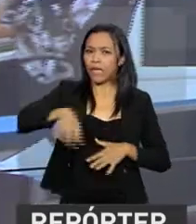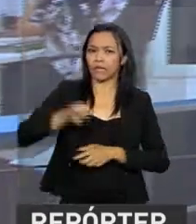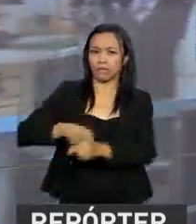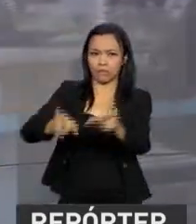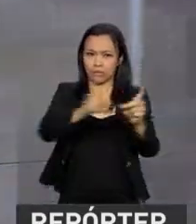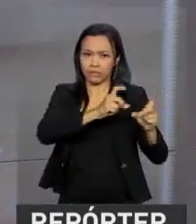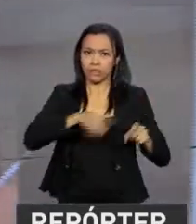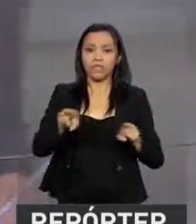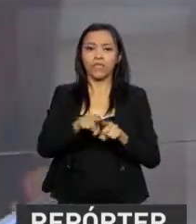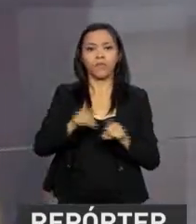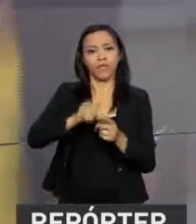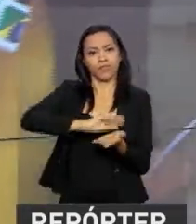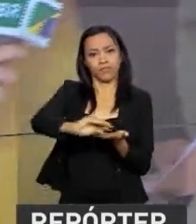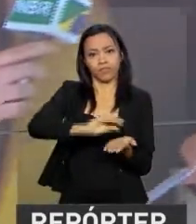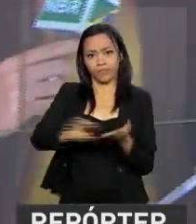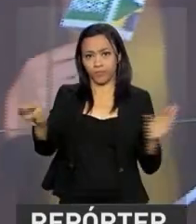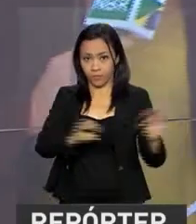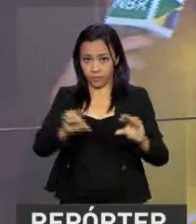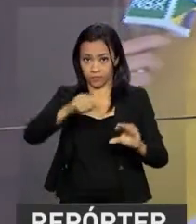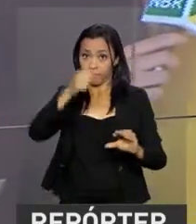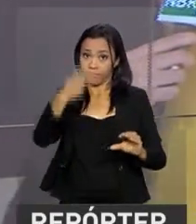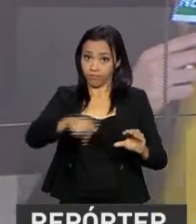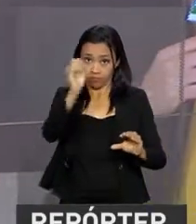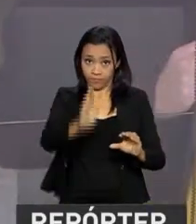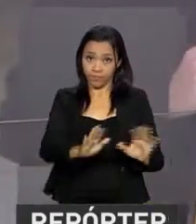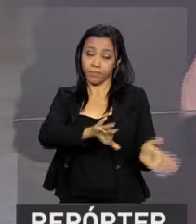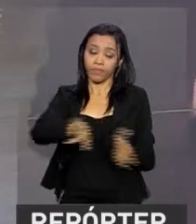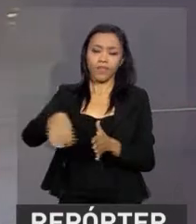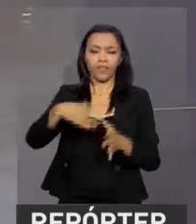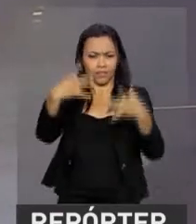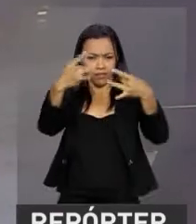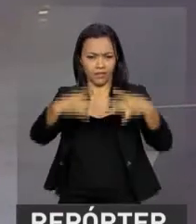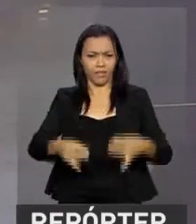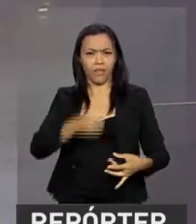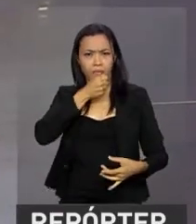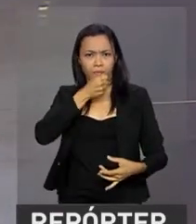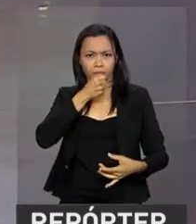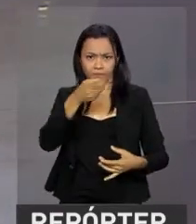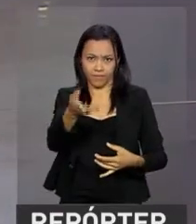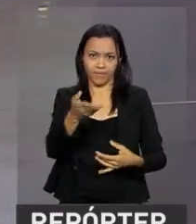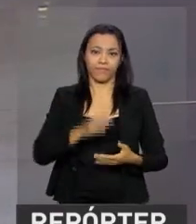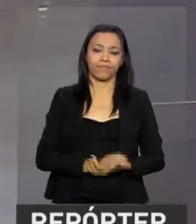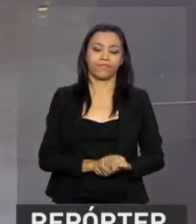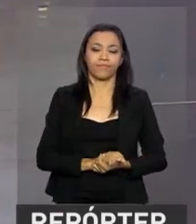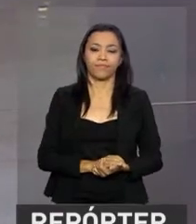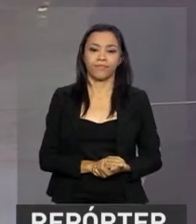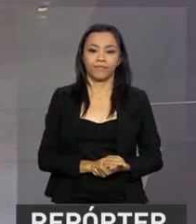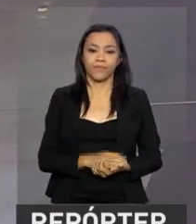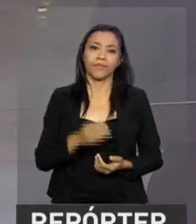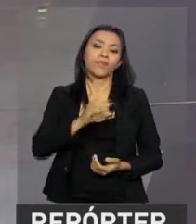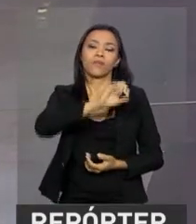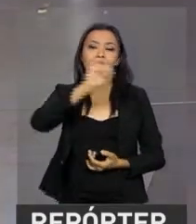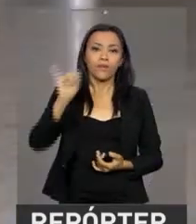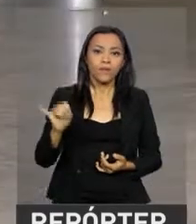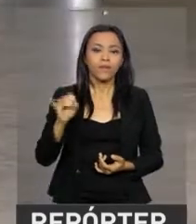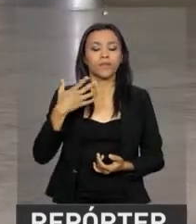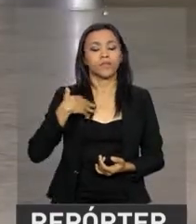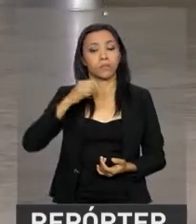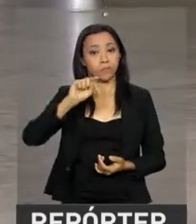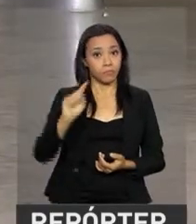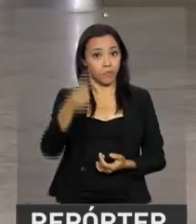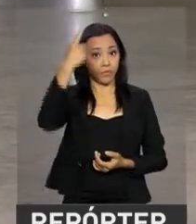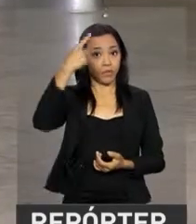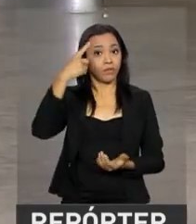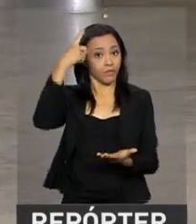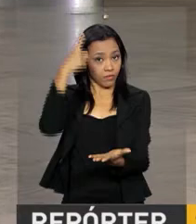conversar então repórter thaísa diz que tem todas as informações do palácio do planalto é isso ai leandro o primeiro